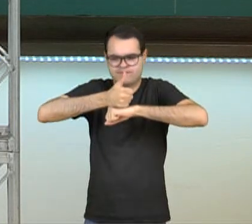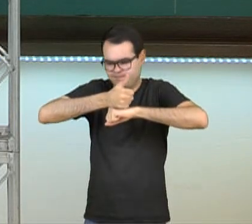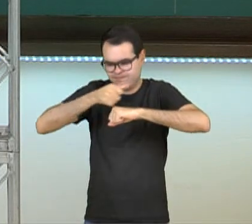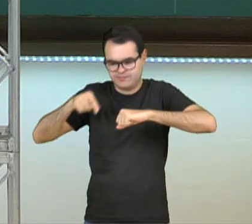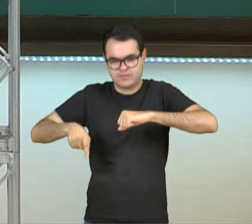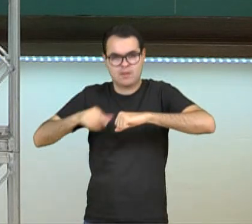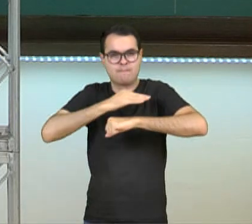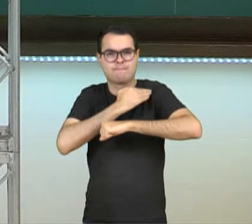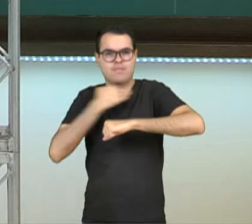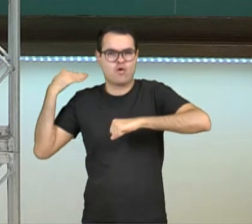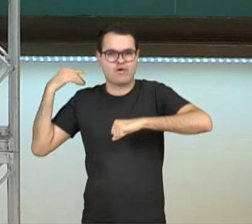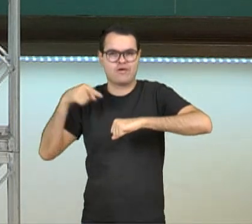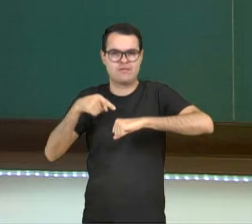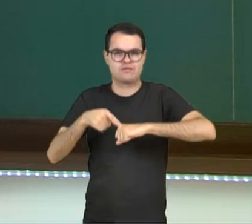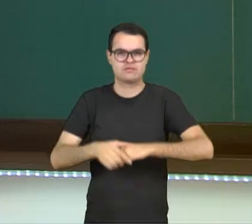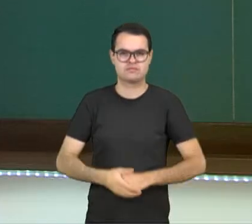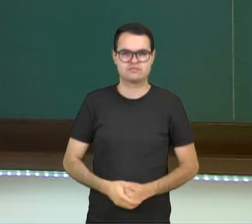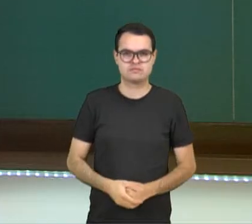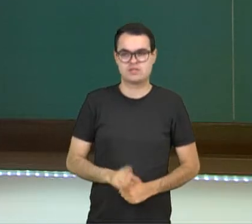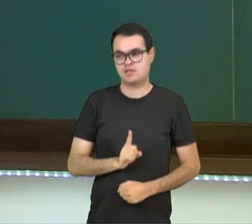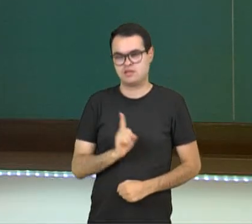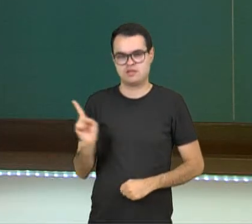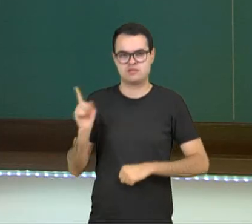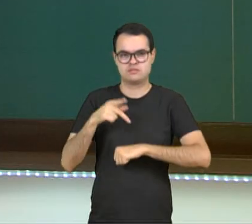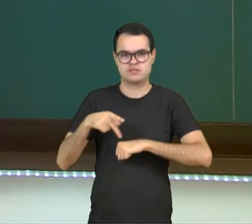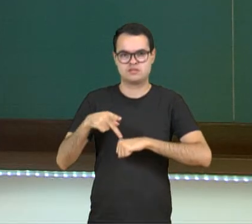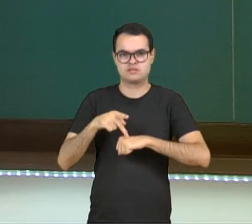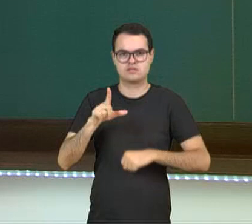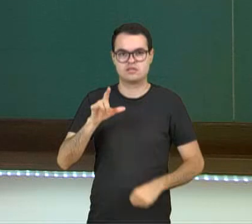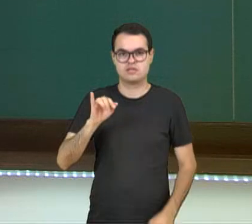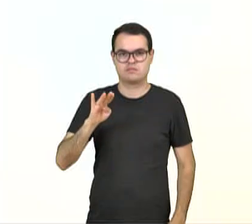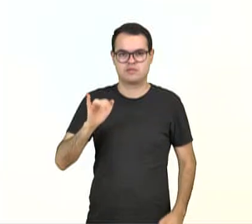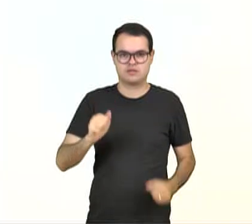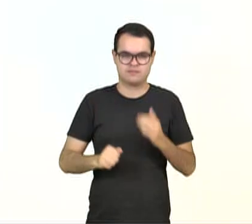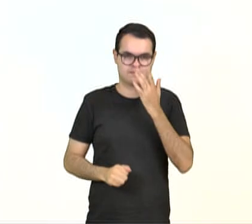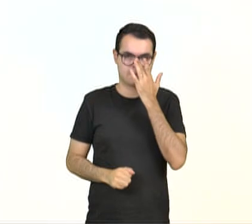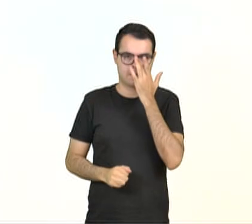entrou aí em óbito, morreu na Líbia.